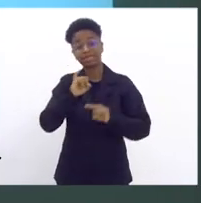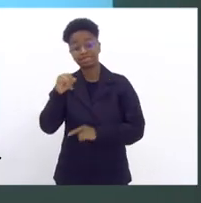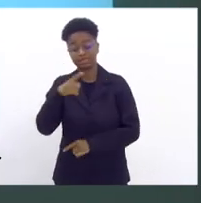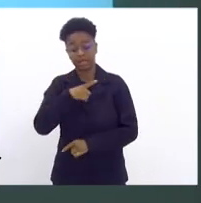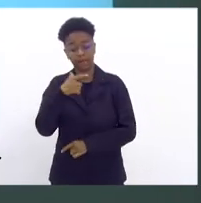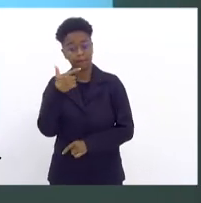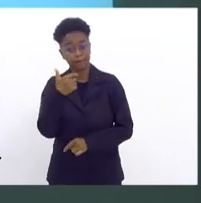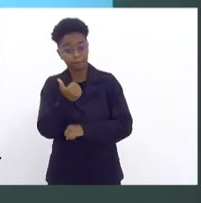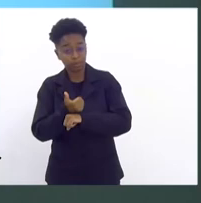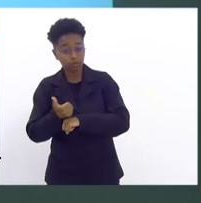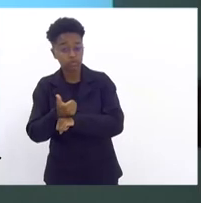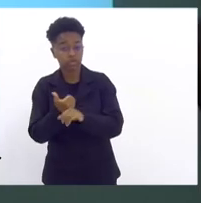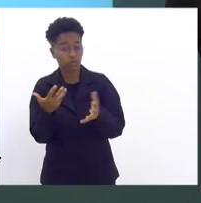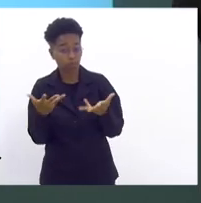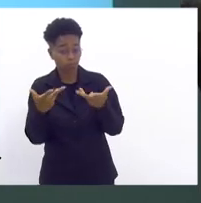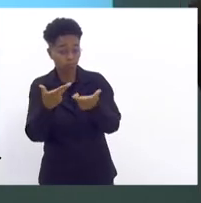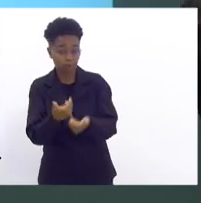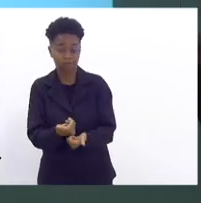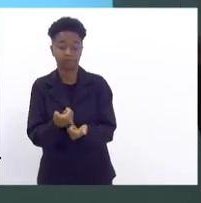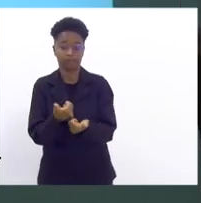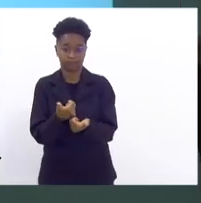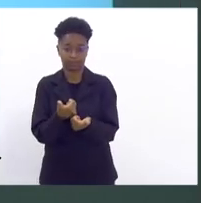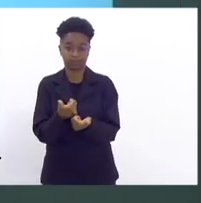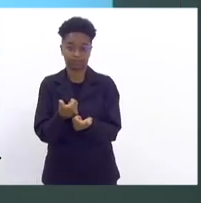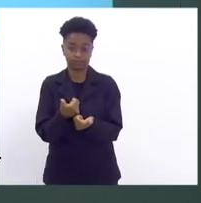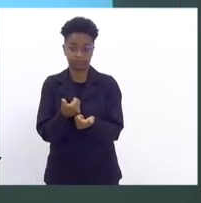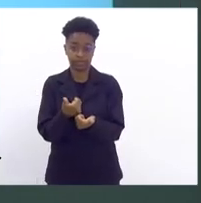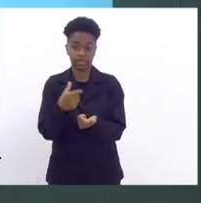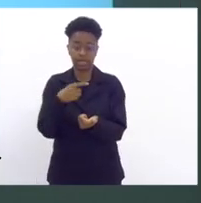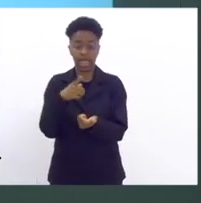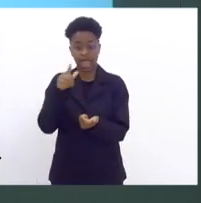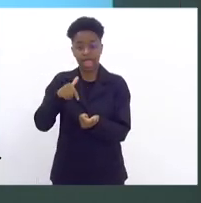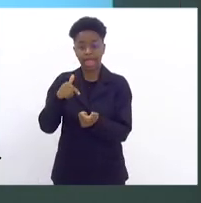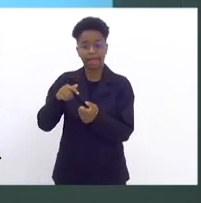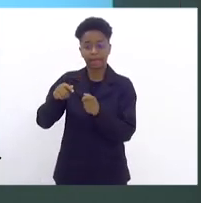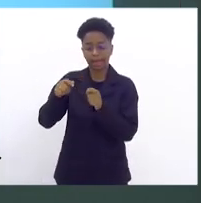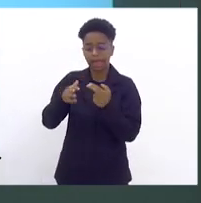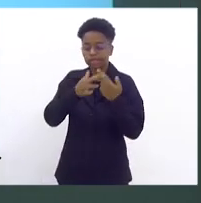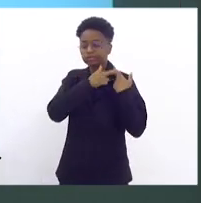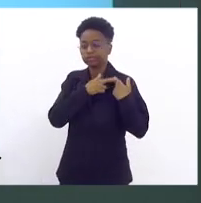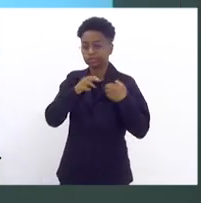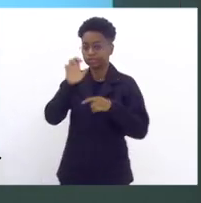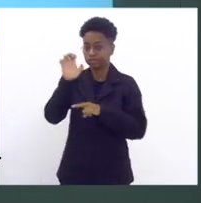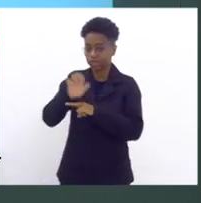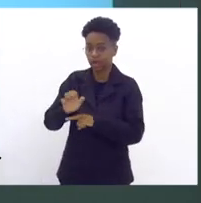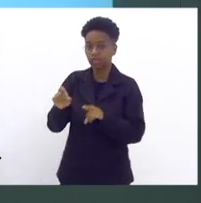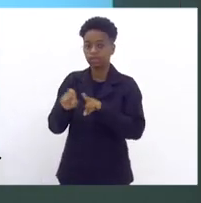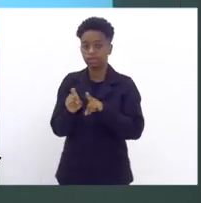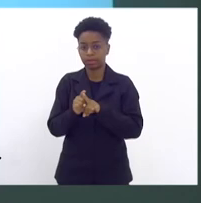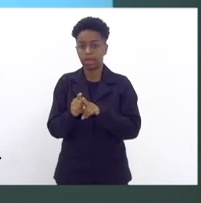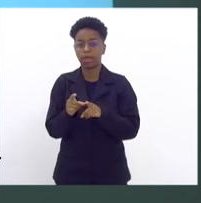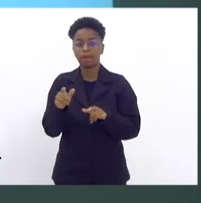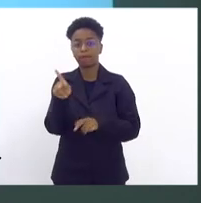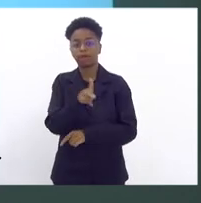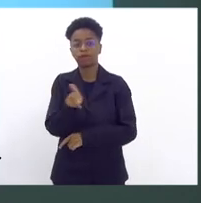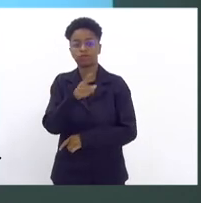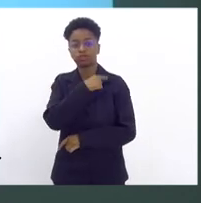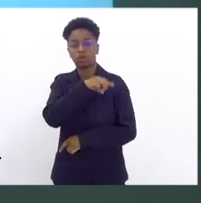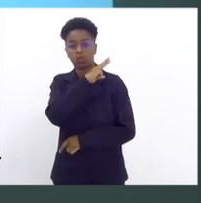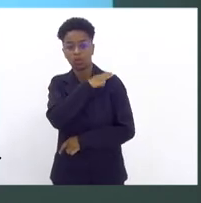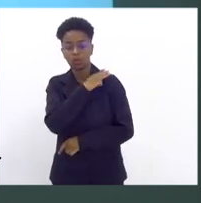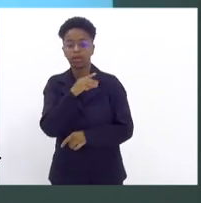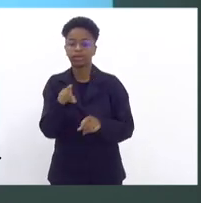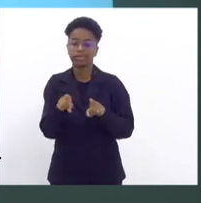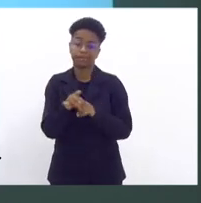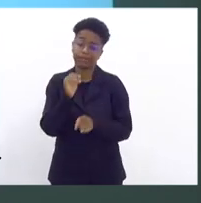profissionais mais qualificados é que é competência do estado dos anos finais os professores dos anos finais ensino médio